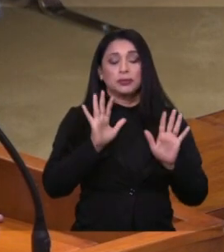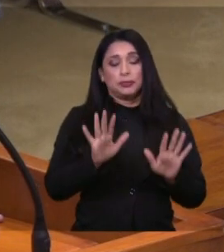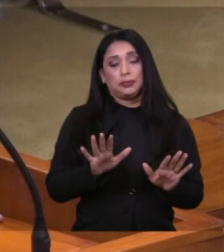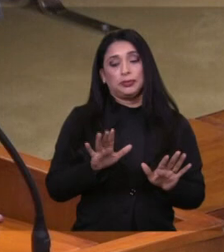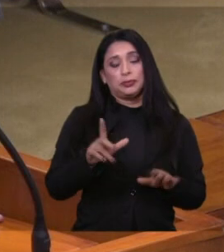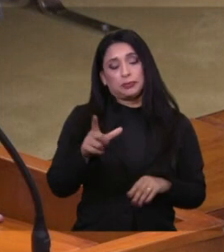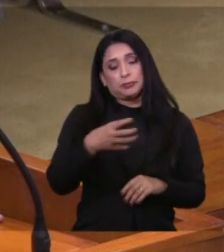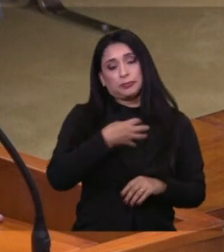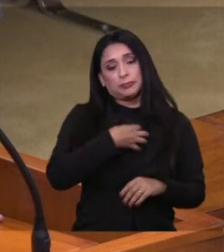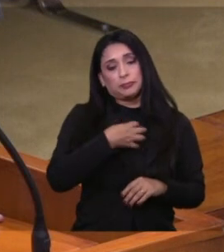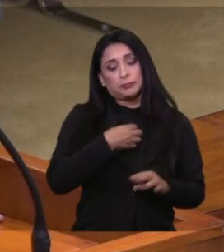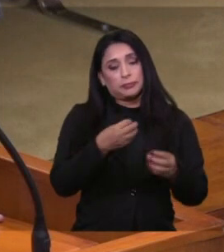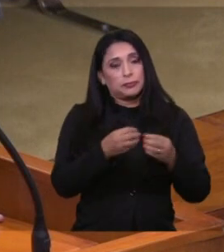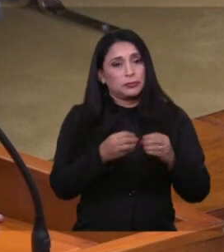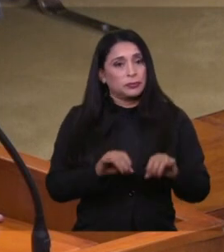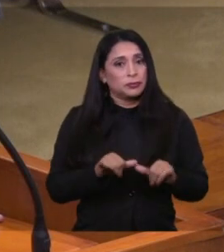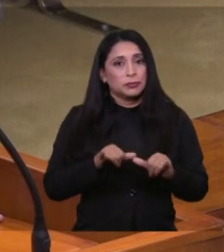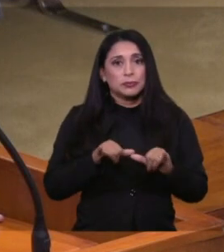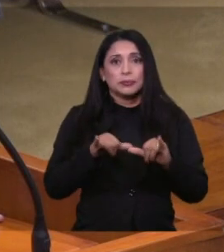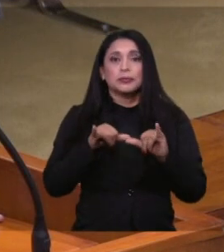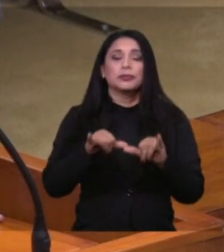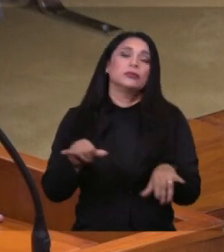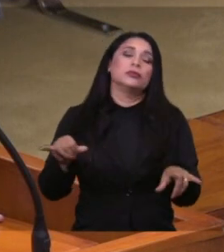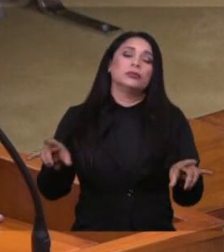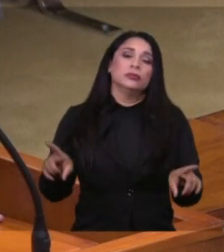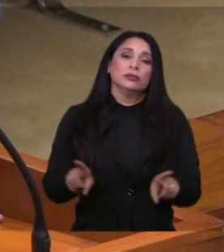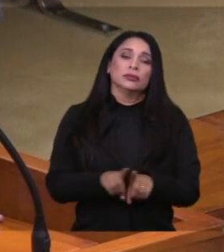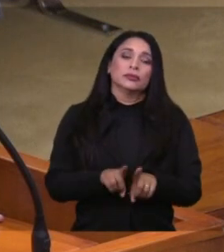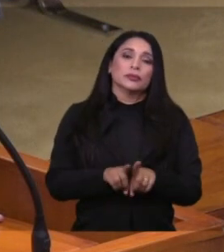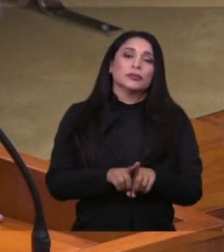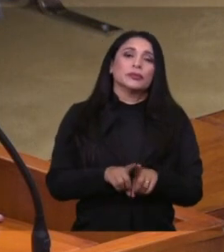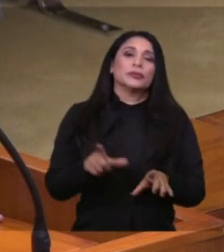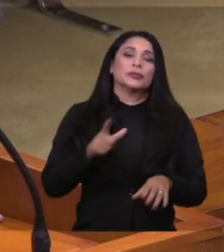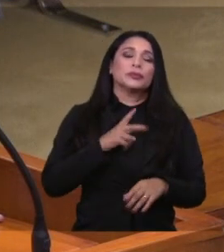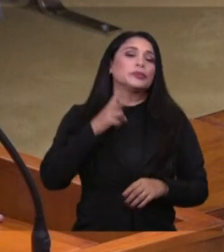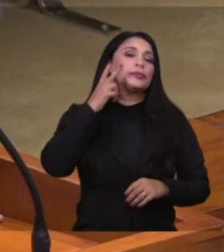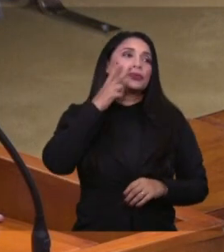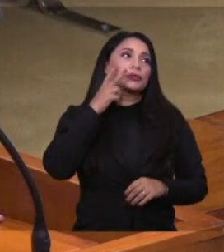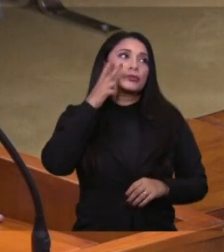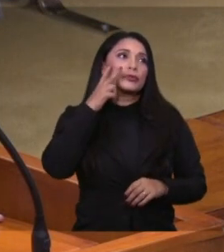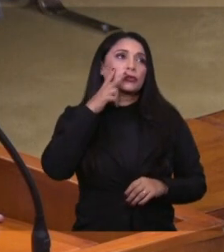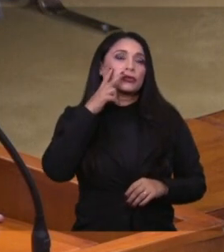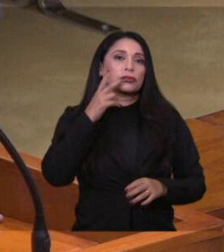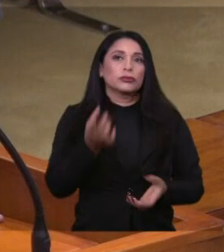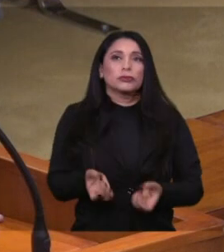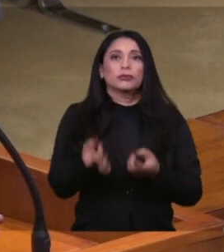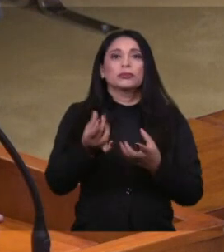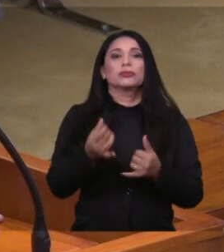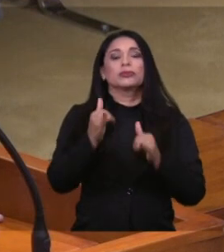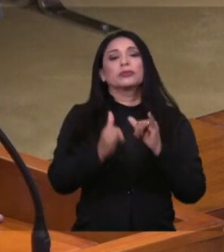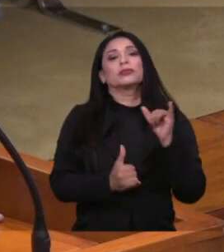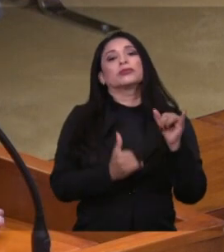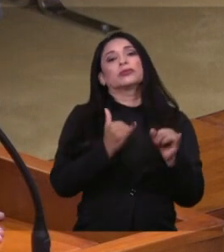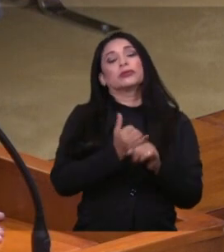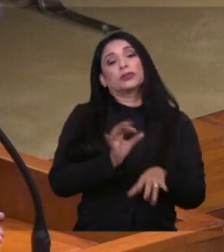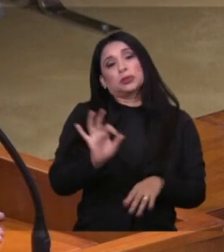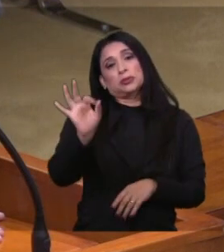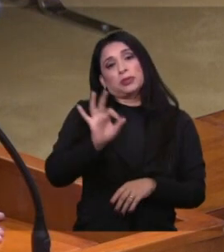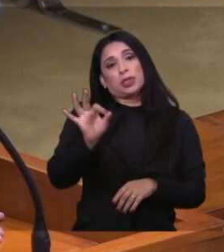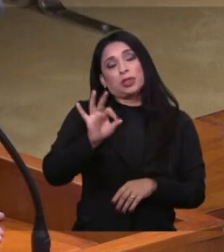sentiram lesados, mas os supermercados também. Enquanto o vinho é vendido pela internet com alíquota